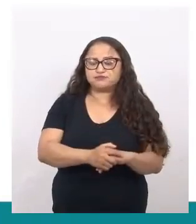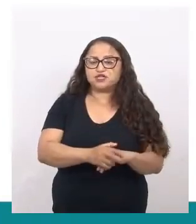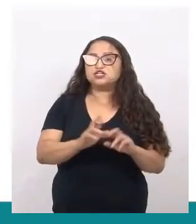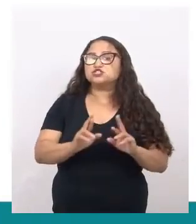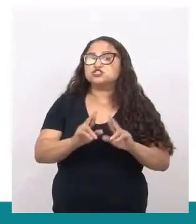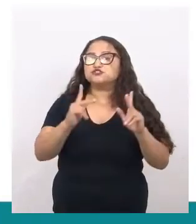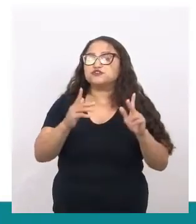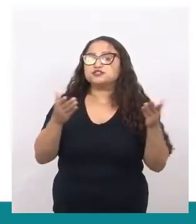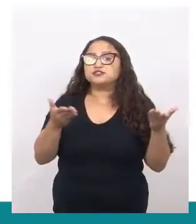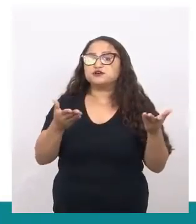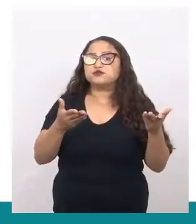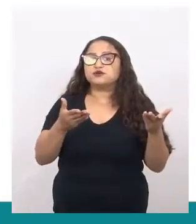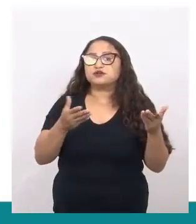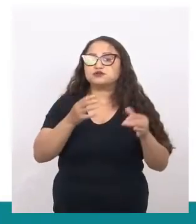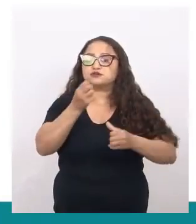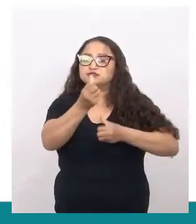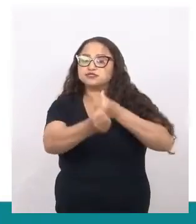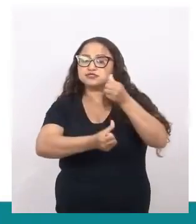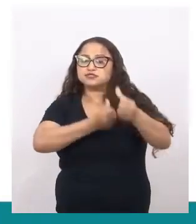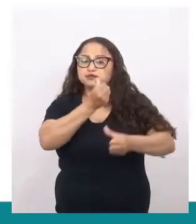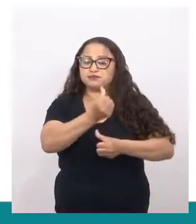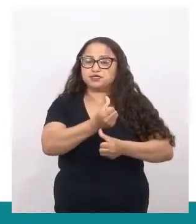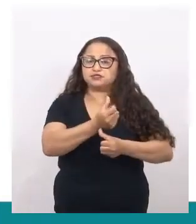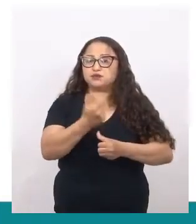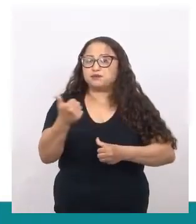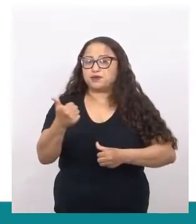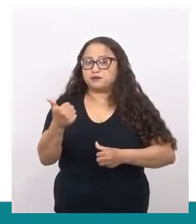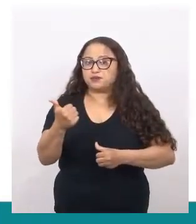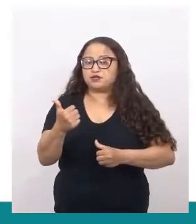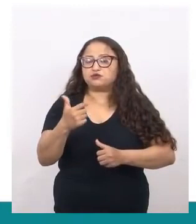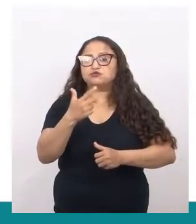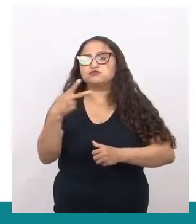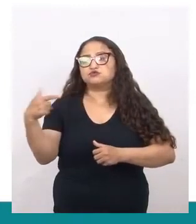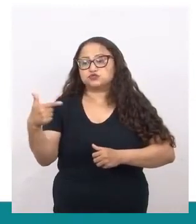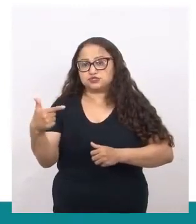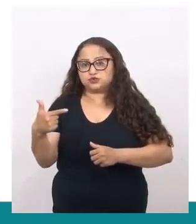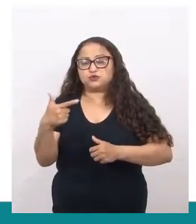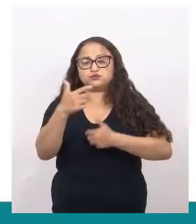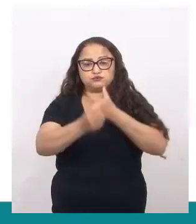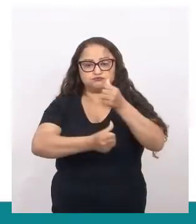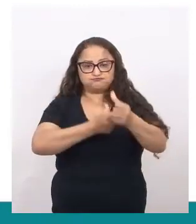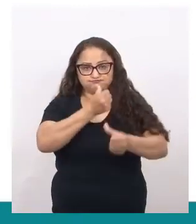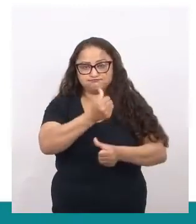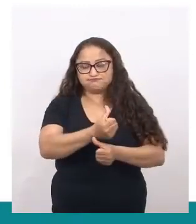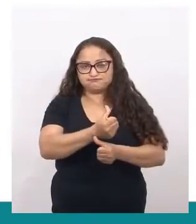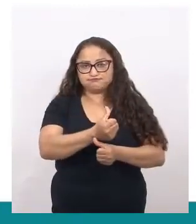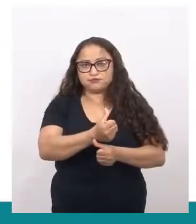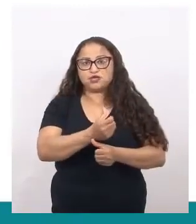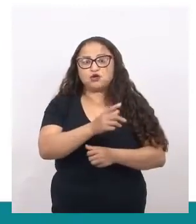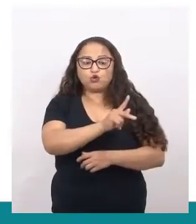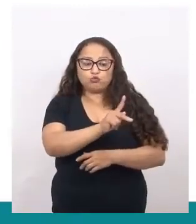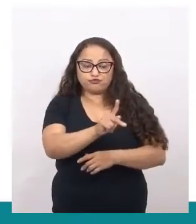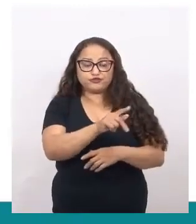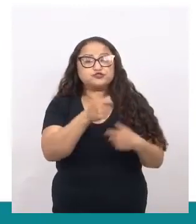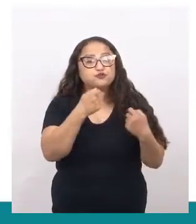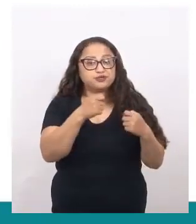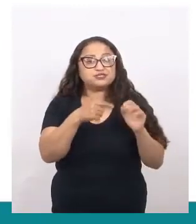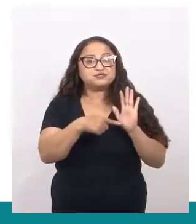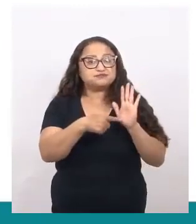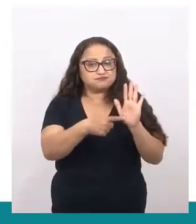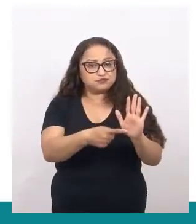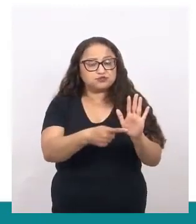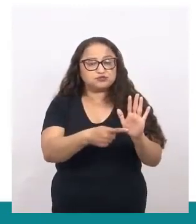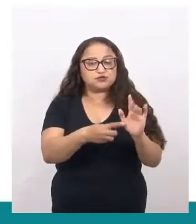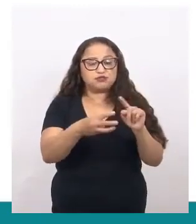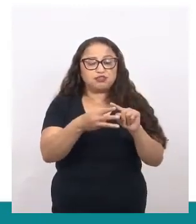para esse ano: semestre anual, primeiro semestre, segundo semestre. O docente vai ter que manifestar interesse numa dessas